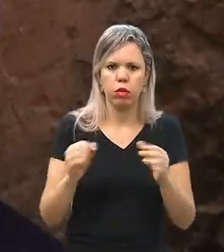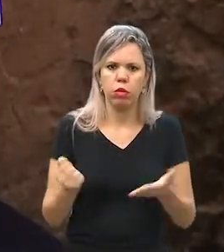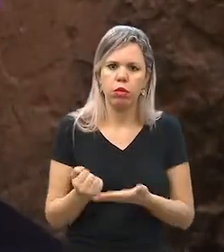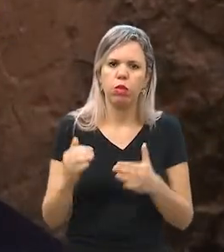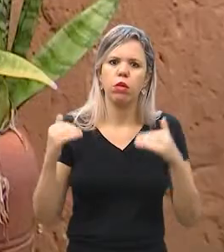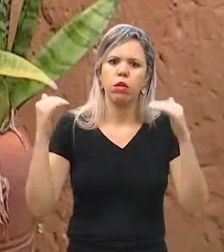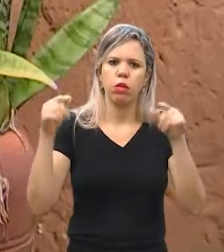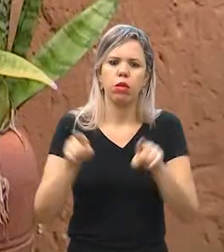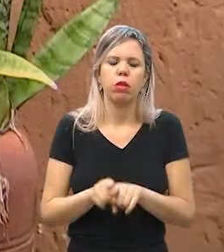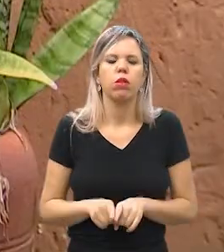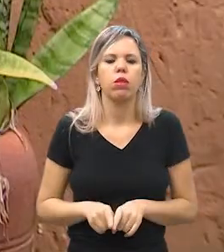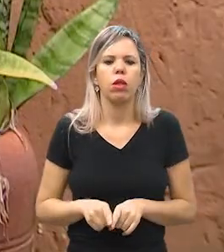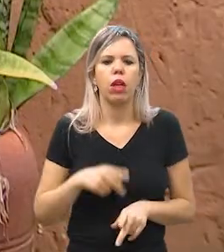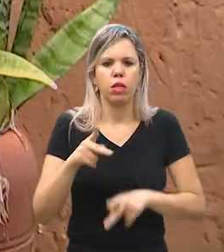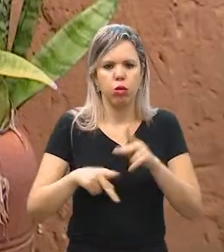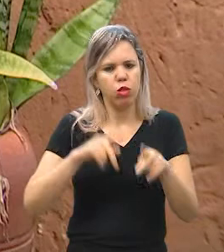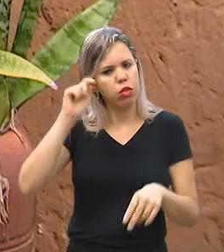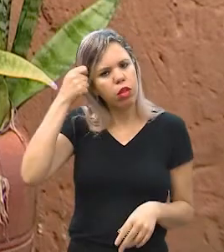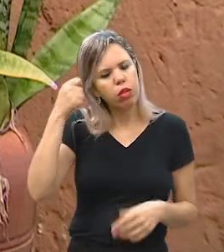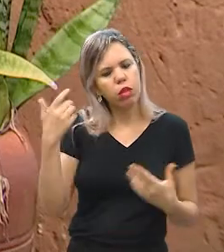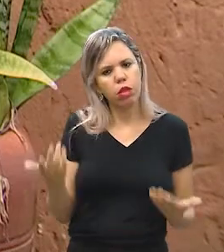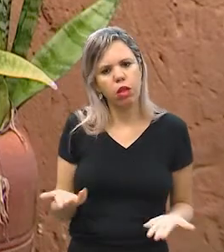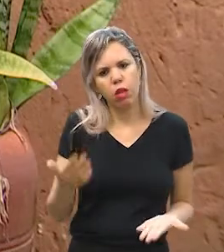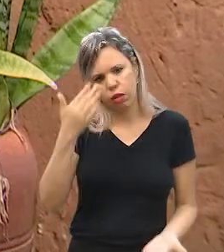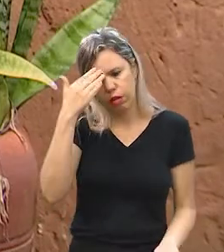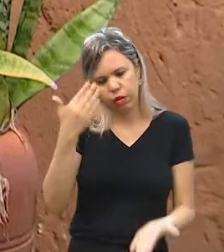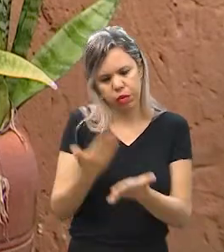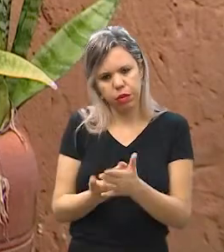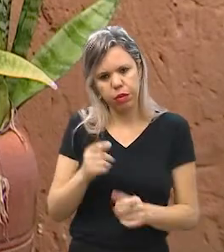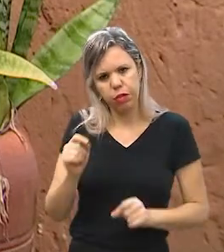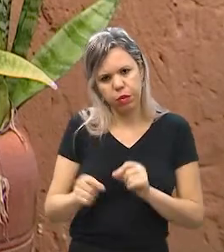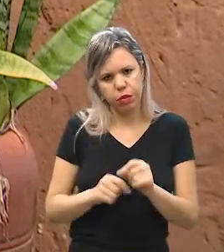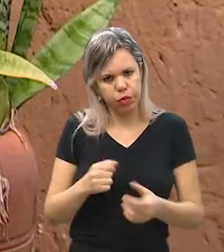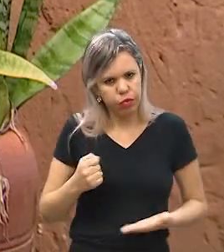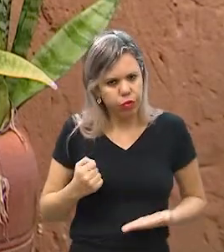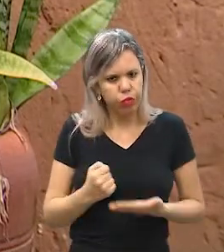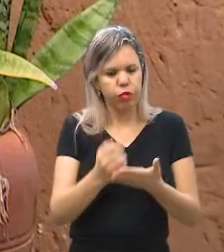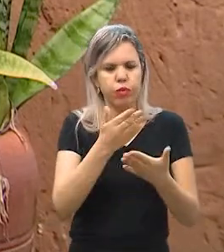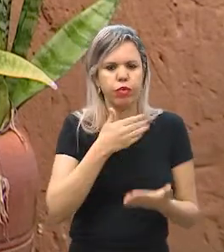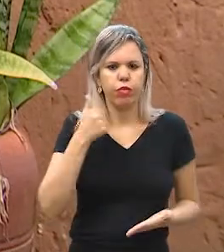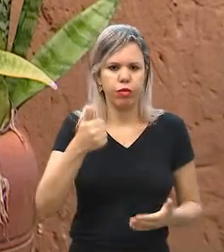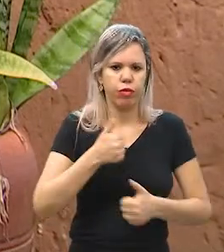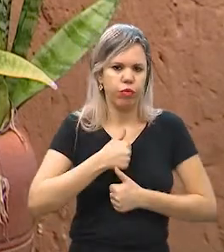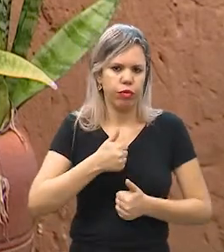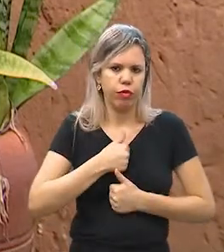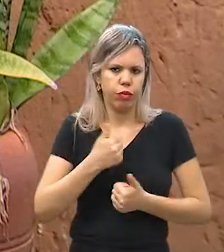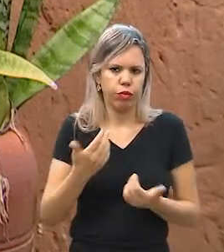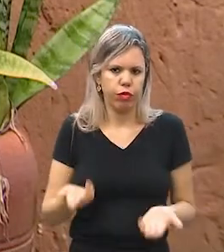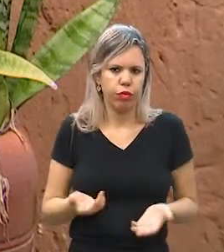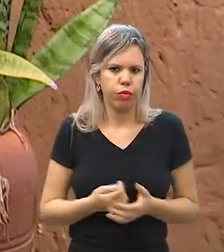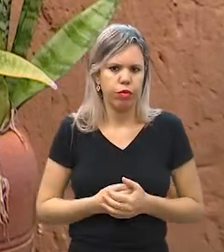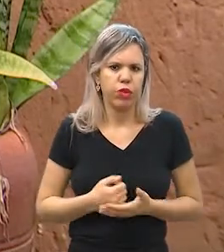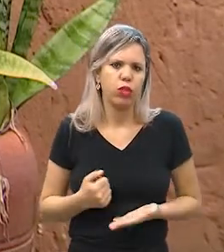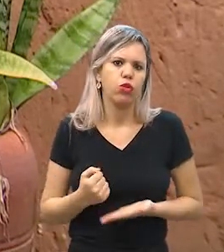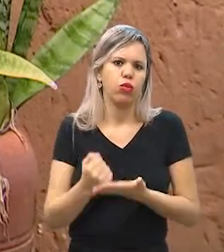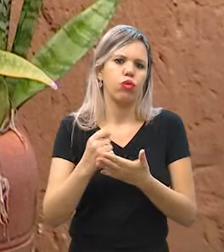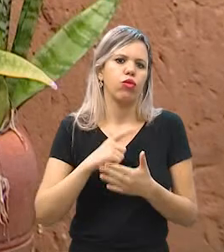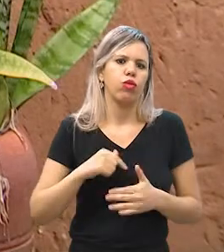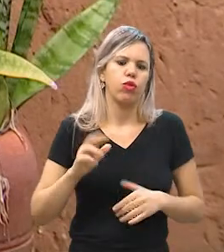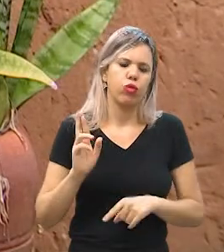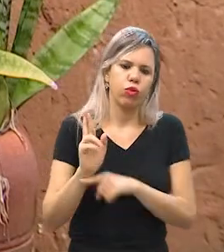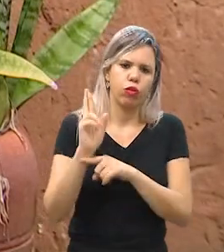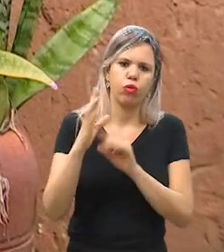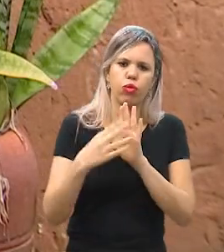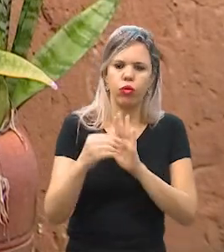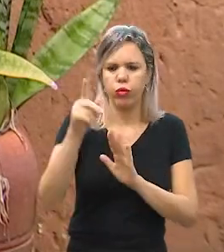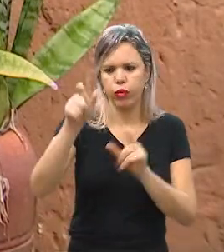nenhuma. Para os negros, eu acredito que ajuda a melhorar a autoestima e ajuda a ter mais referências